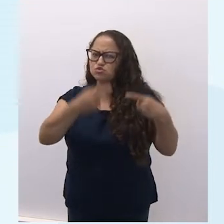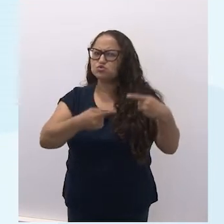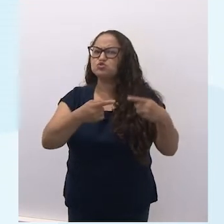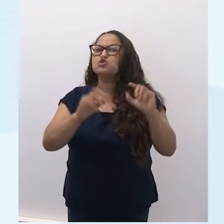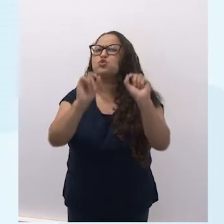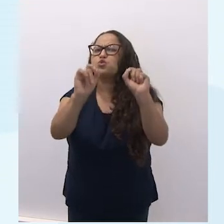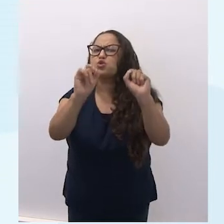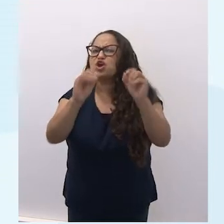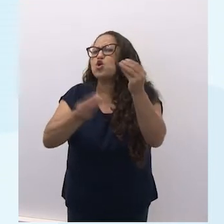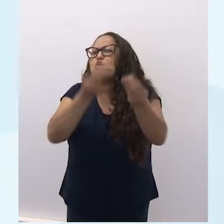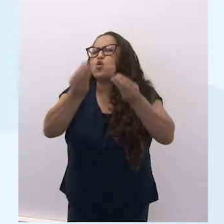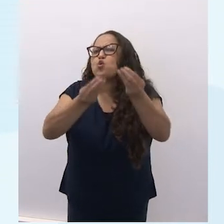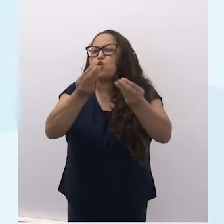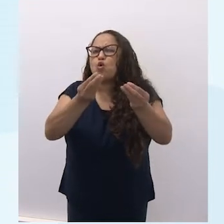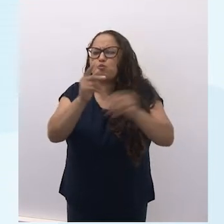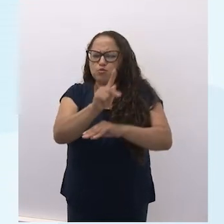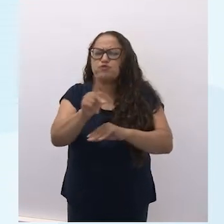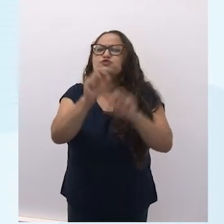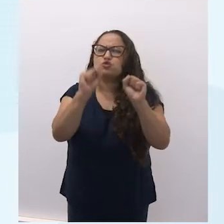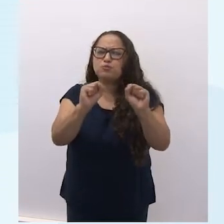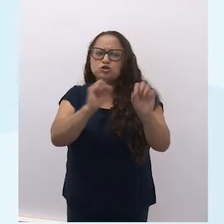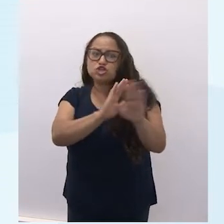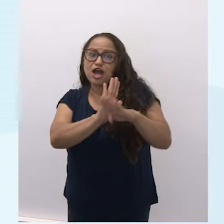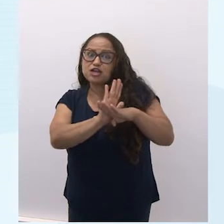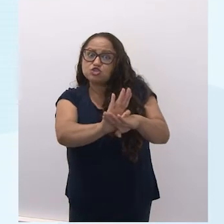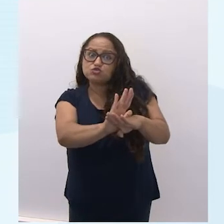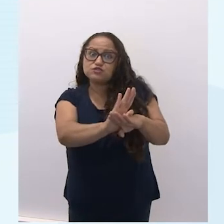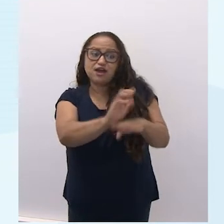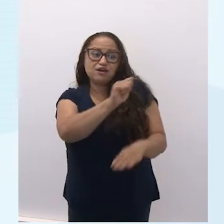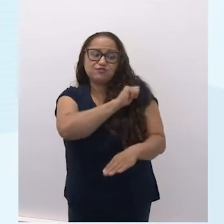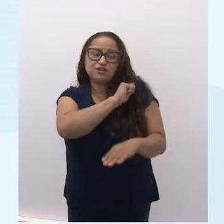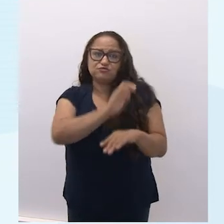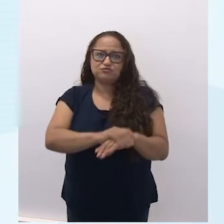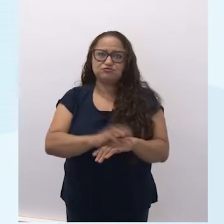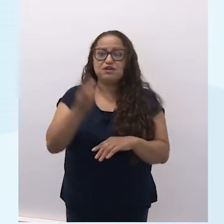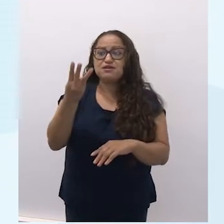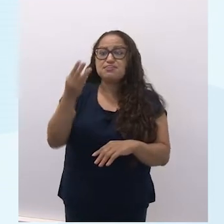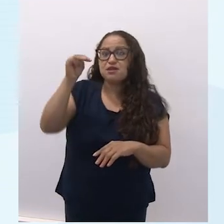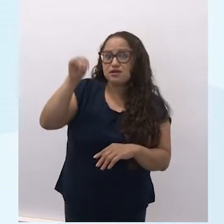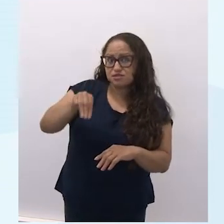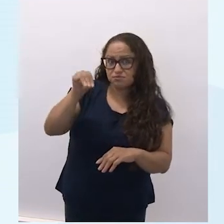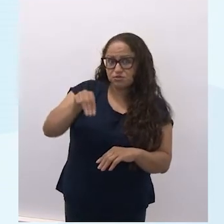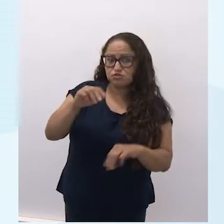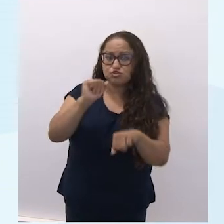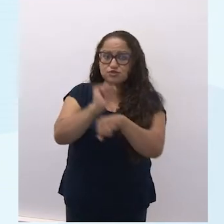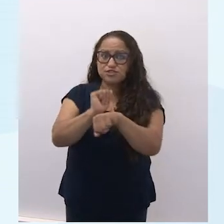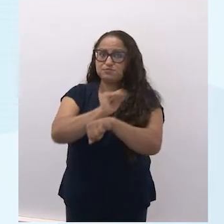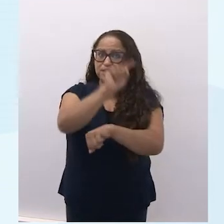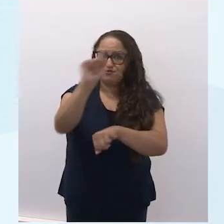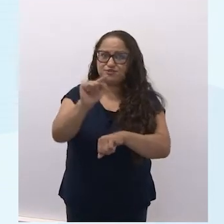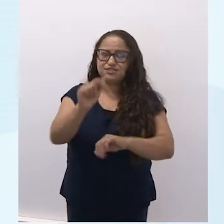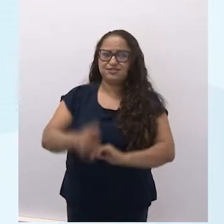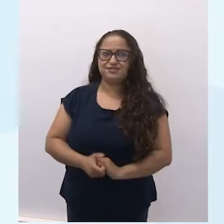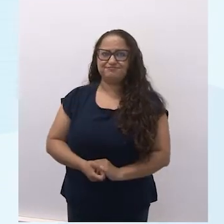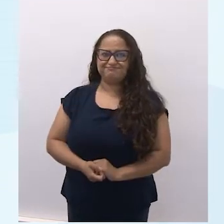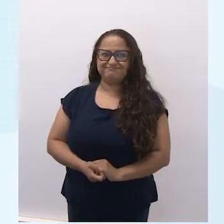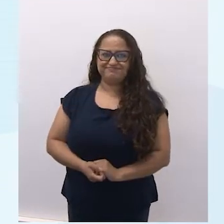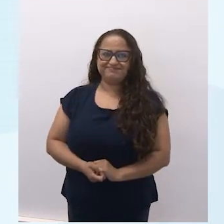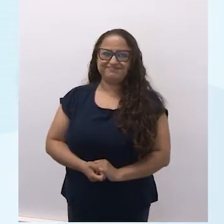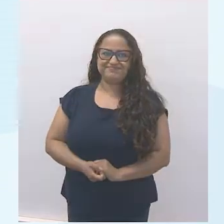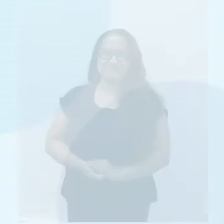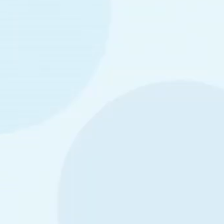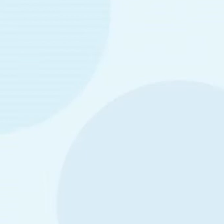os estudantes. 3 minutinhos, queremos ver um pouquinho da opinião de vocês e já voltamos.